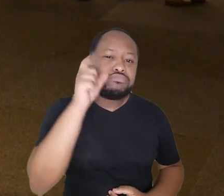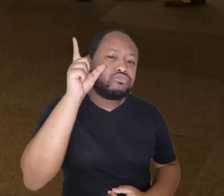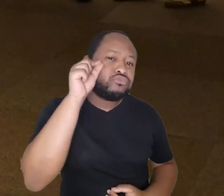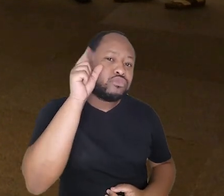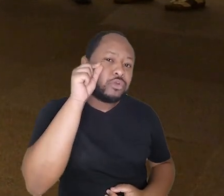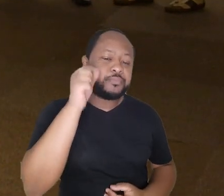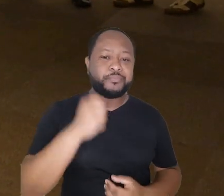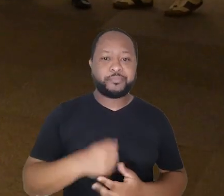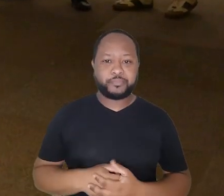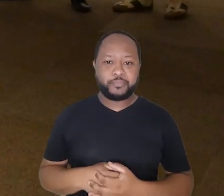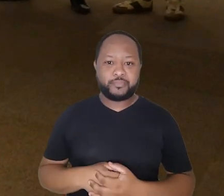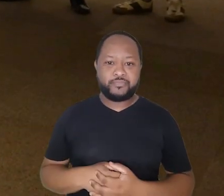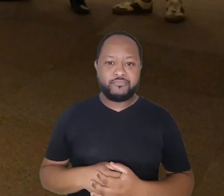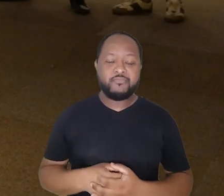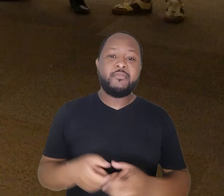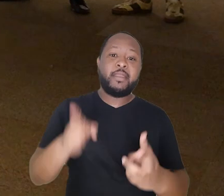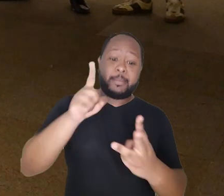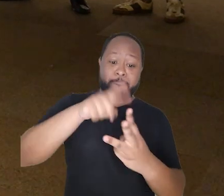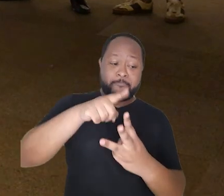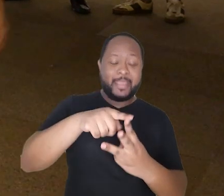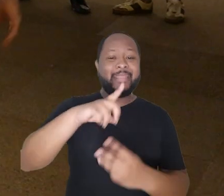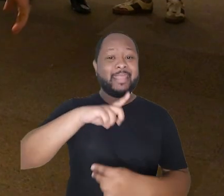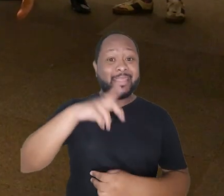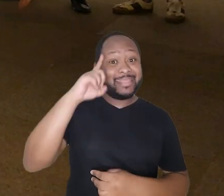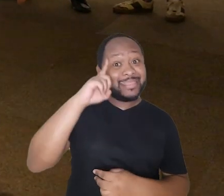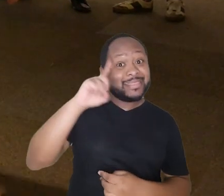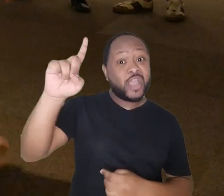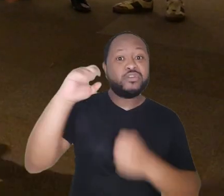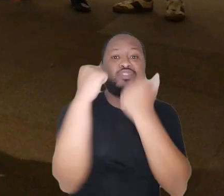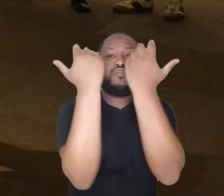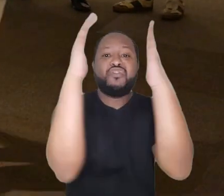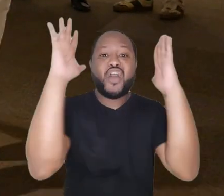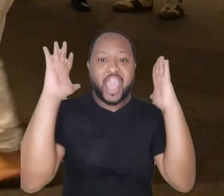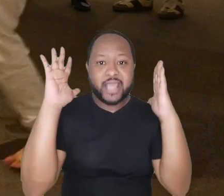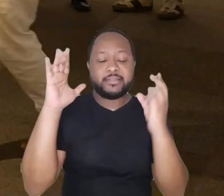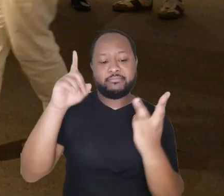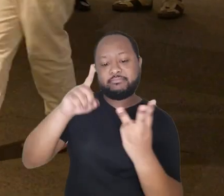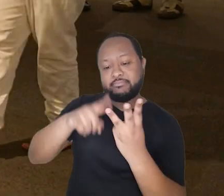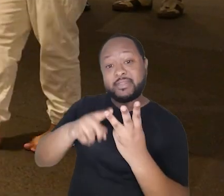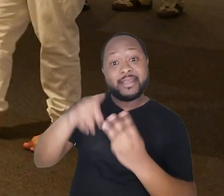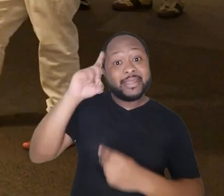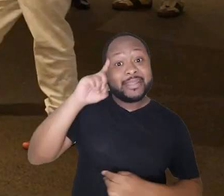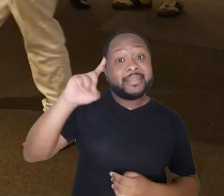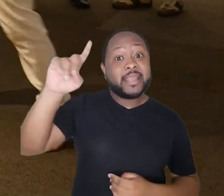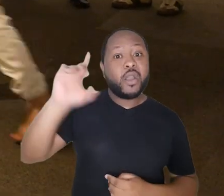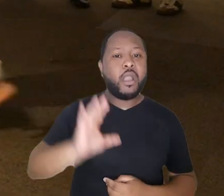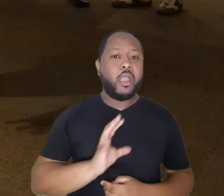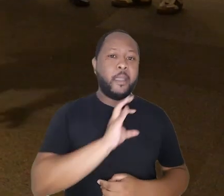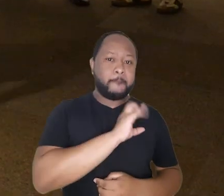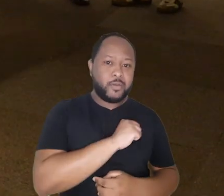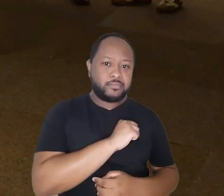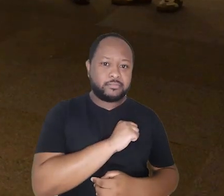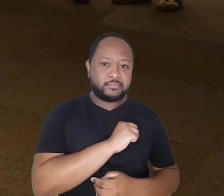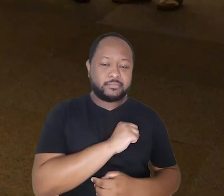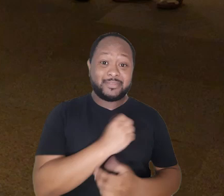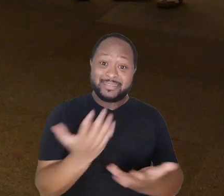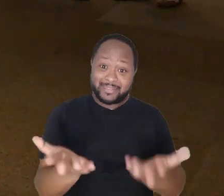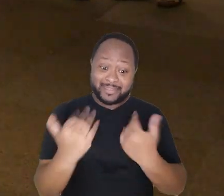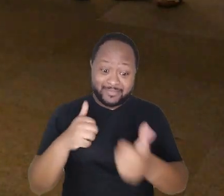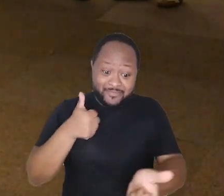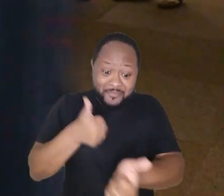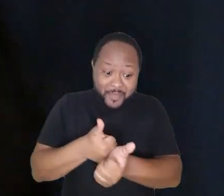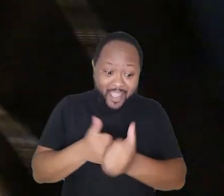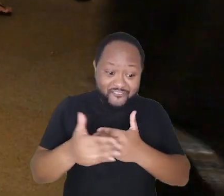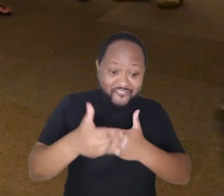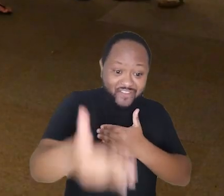gente tem aqui o Deus Floresta e o Deus Amor. Quem quiser olhar de frente,